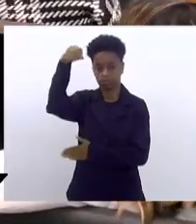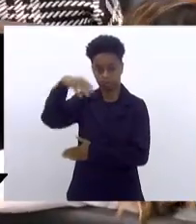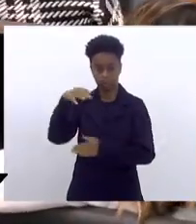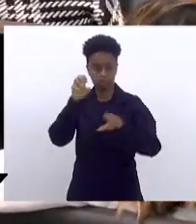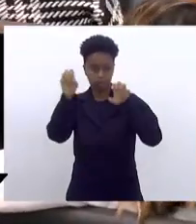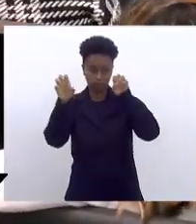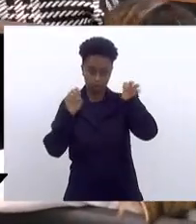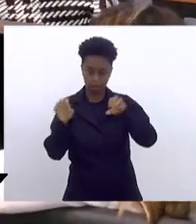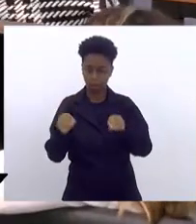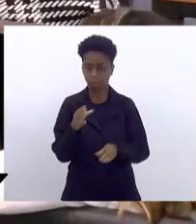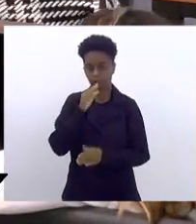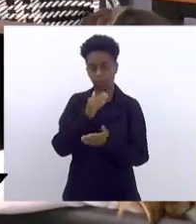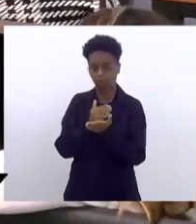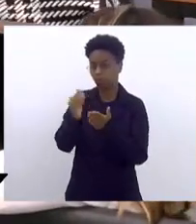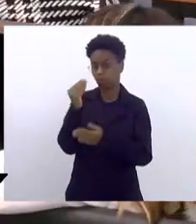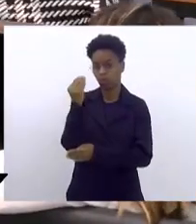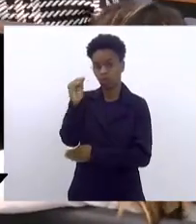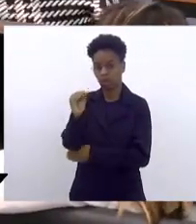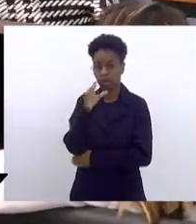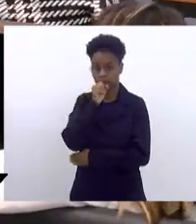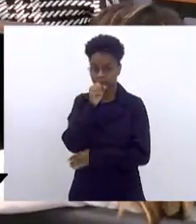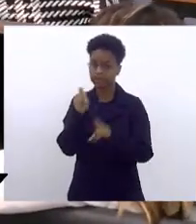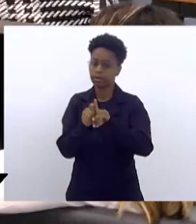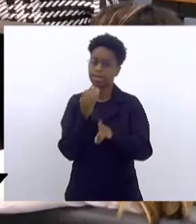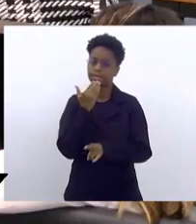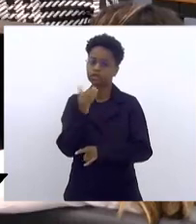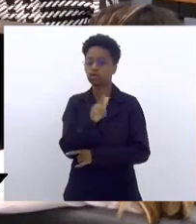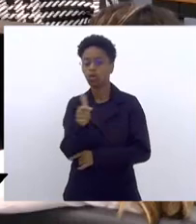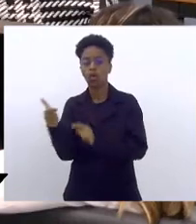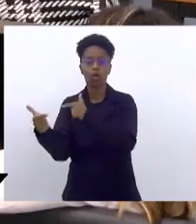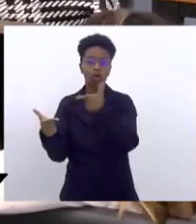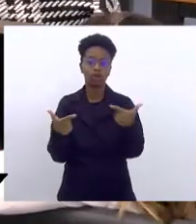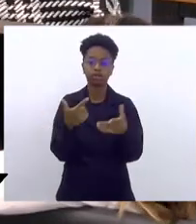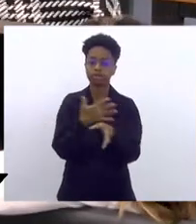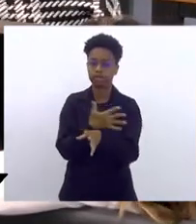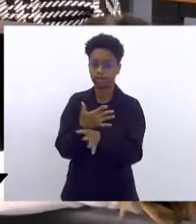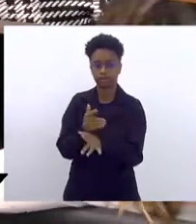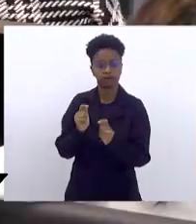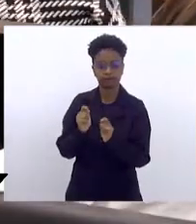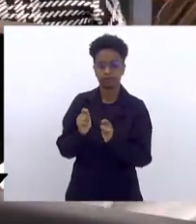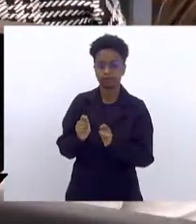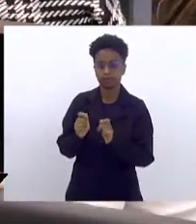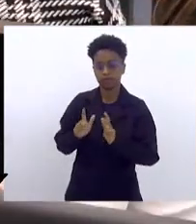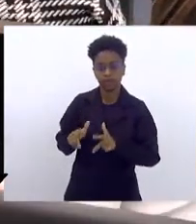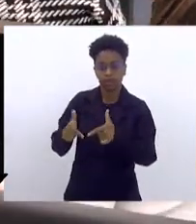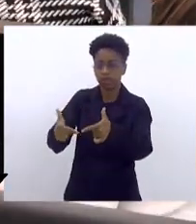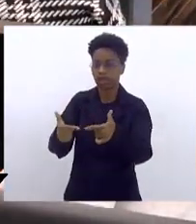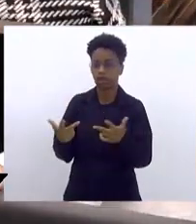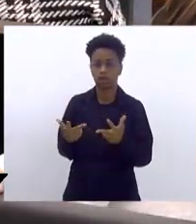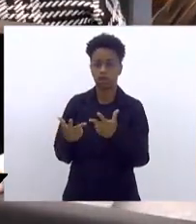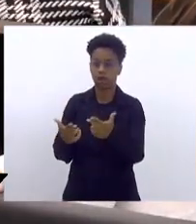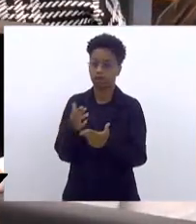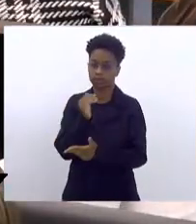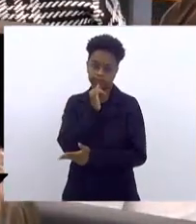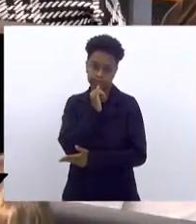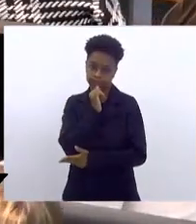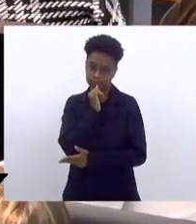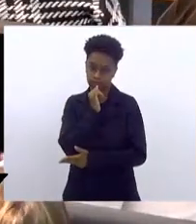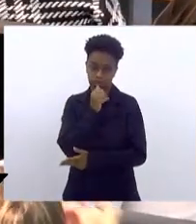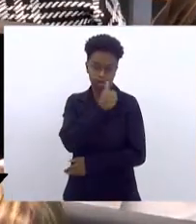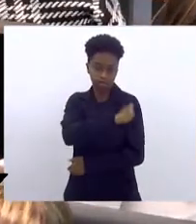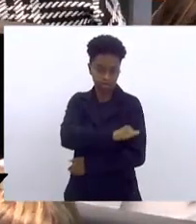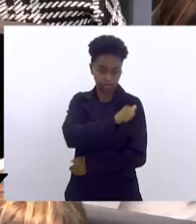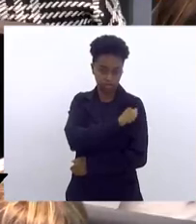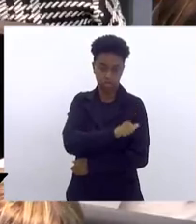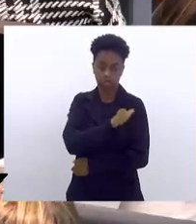E nós vamos... pedindo para outras cidades também fazer o mesmo, em algumas unidades dela, como o Rio de